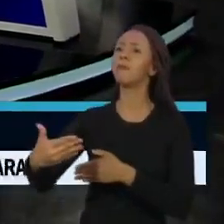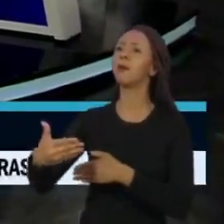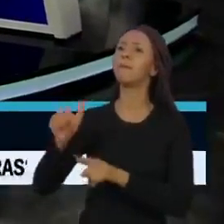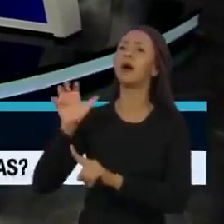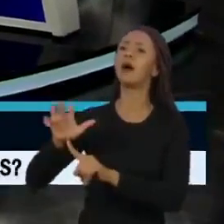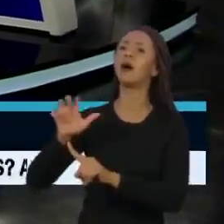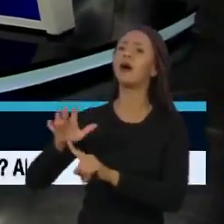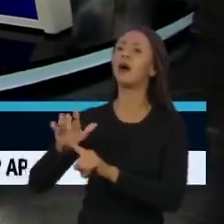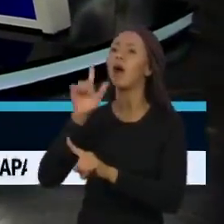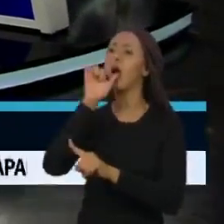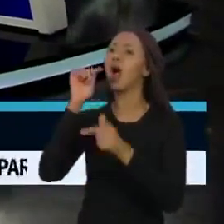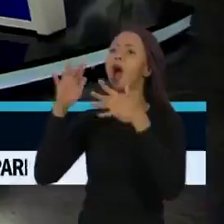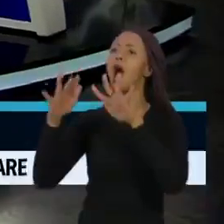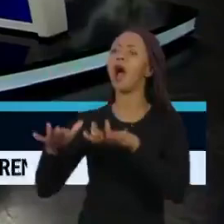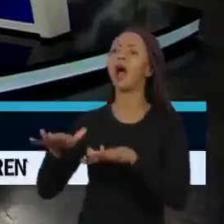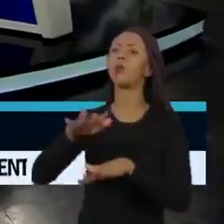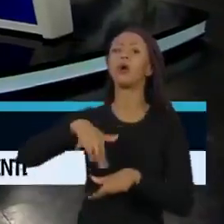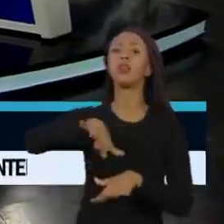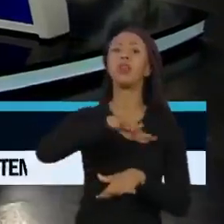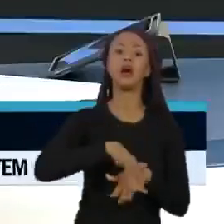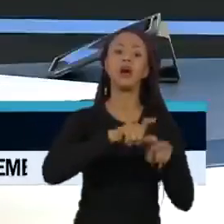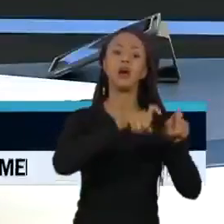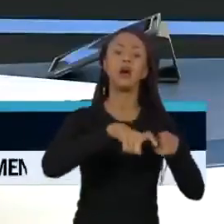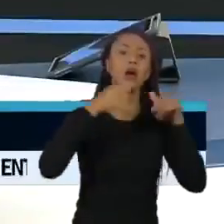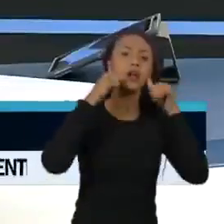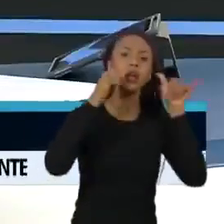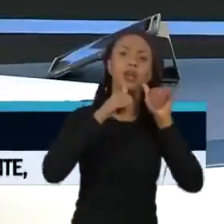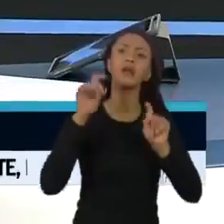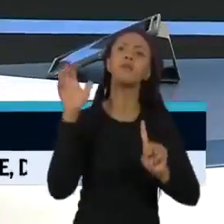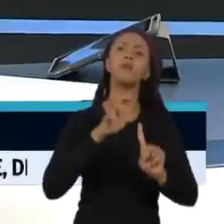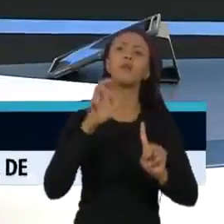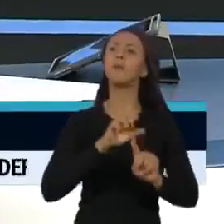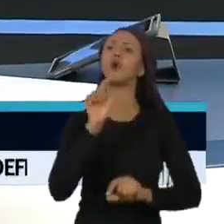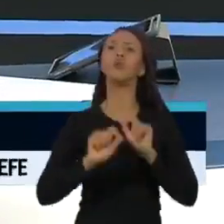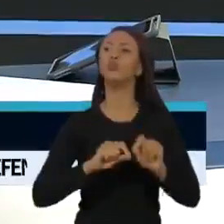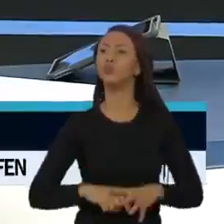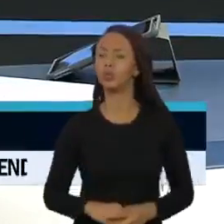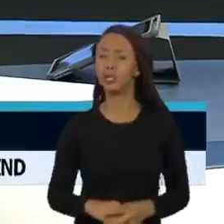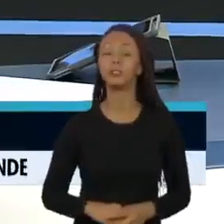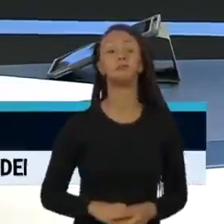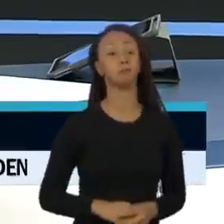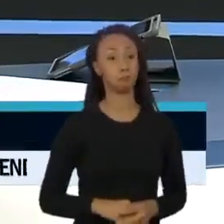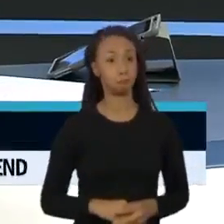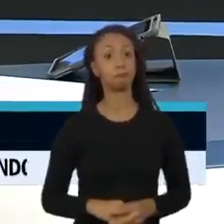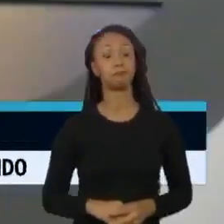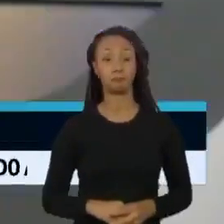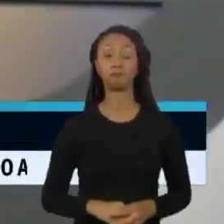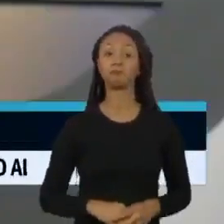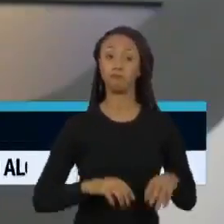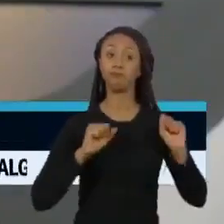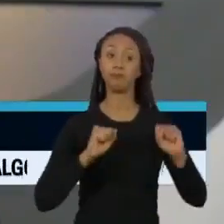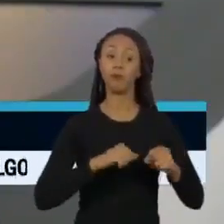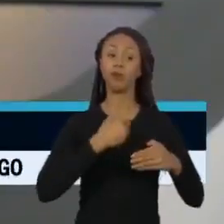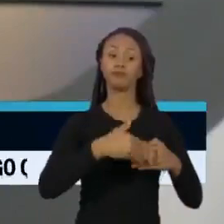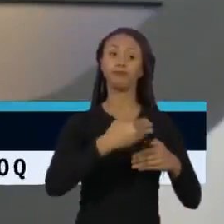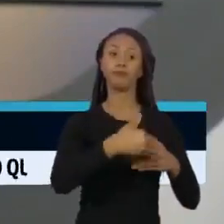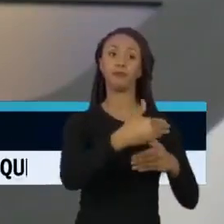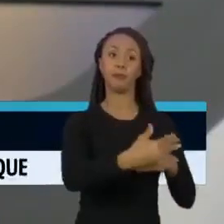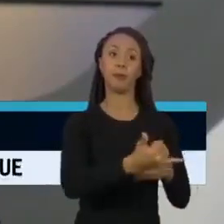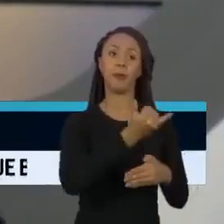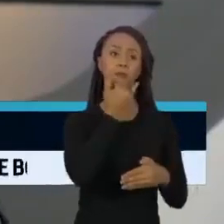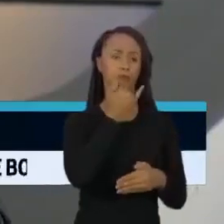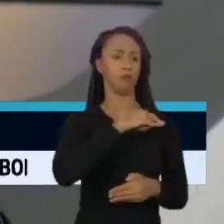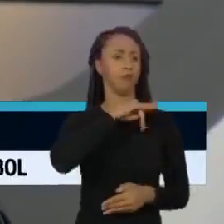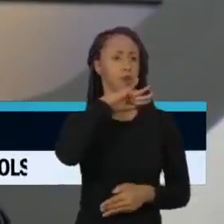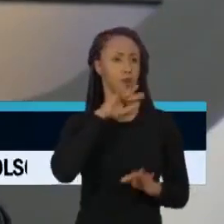da crise hídrica no agronegócio que o setor de maior dinamismo da nossa economia as consequências são muito são muito